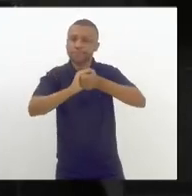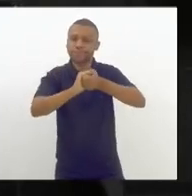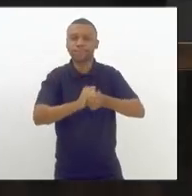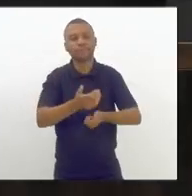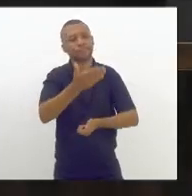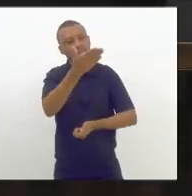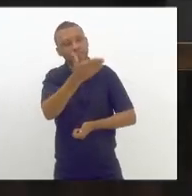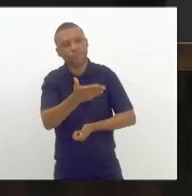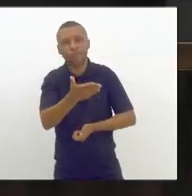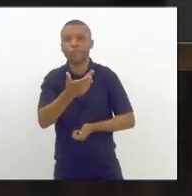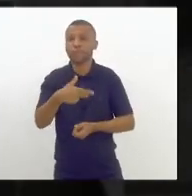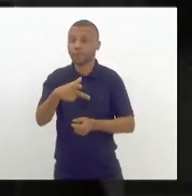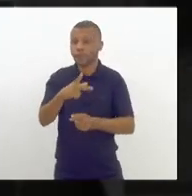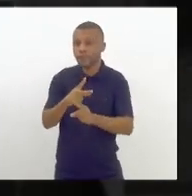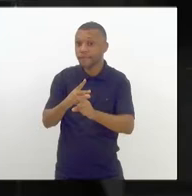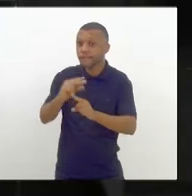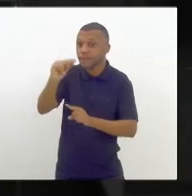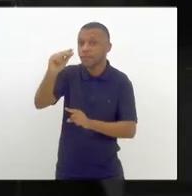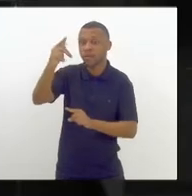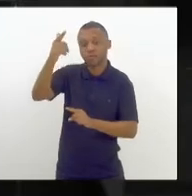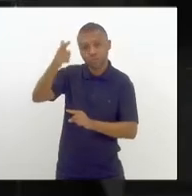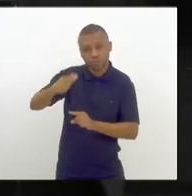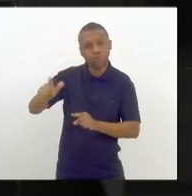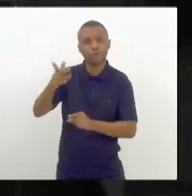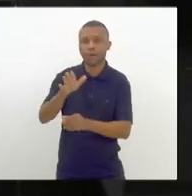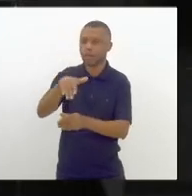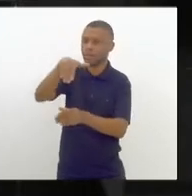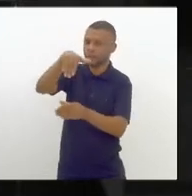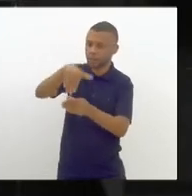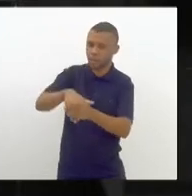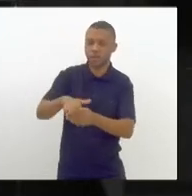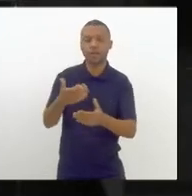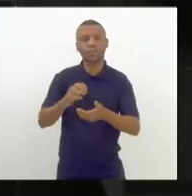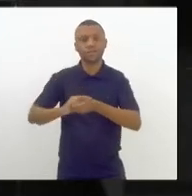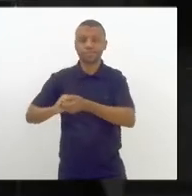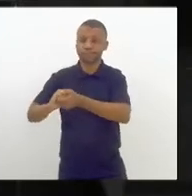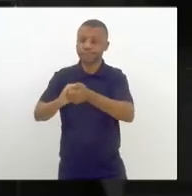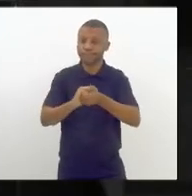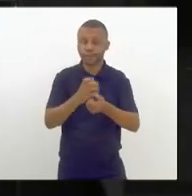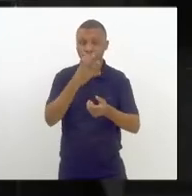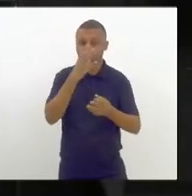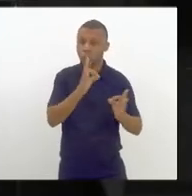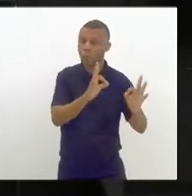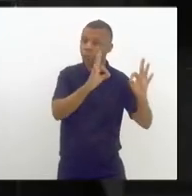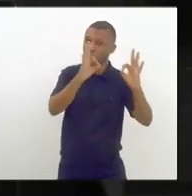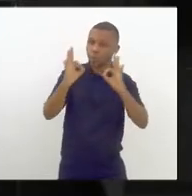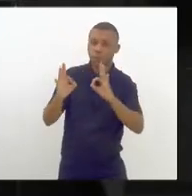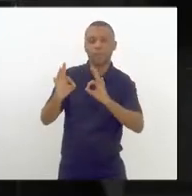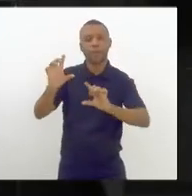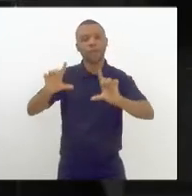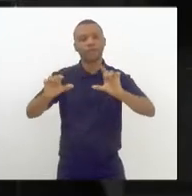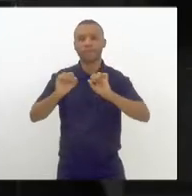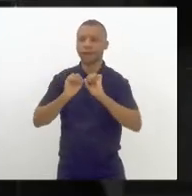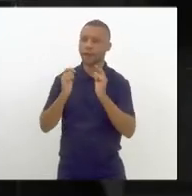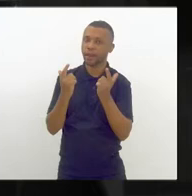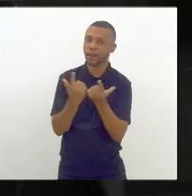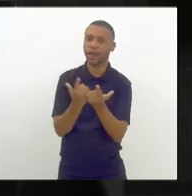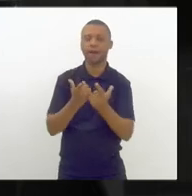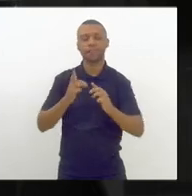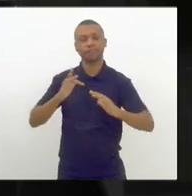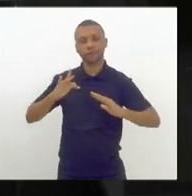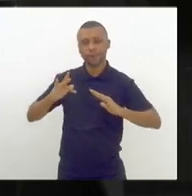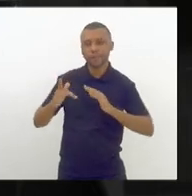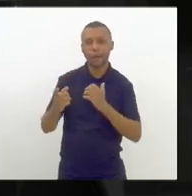excelência pela reeleição quero saudar os cidadãos que nos assistem pela TV Alerta nos seguem pelas redes sociais